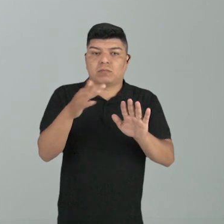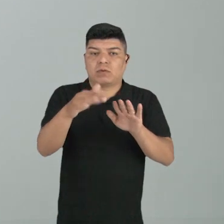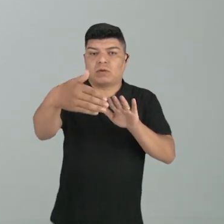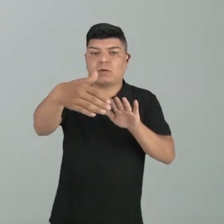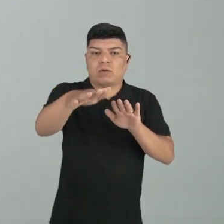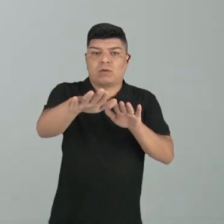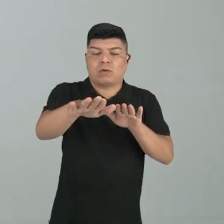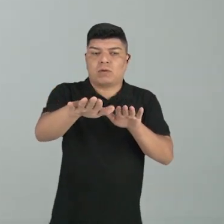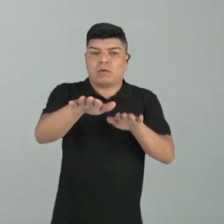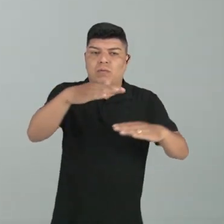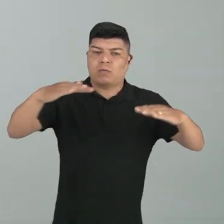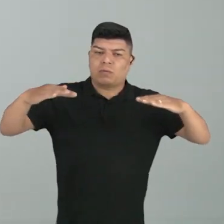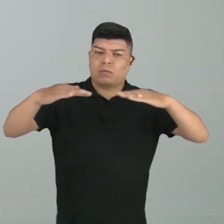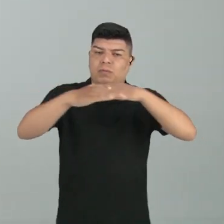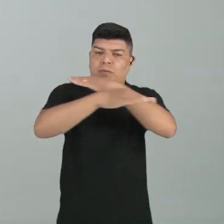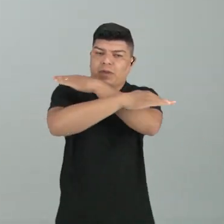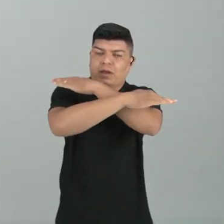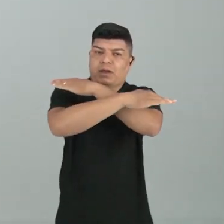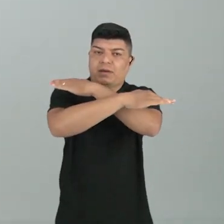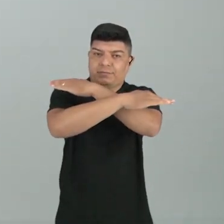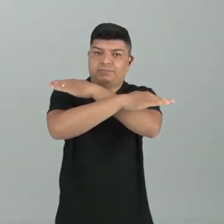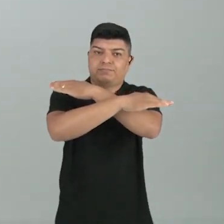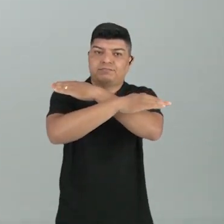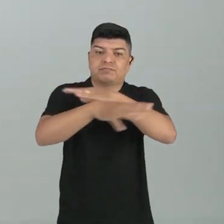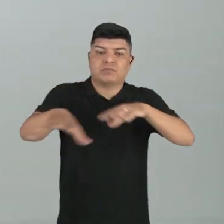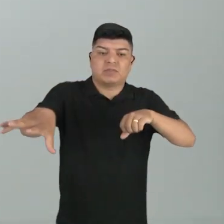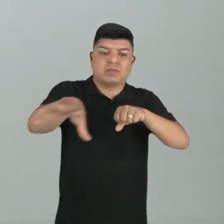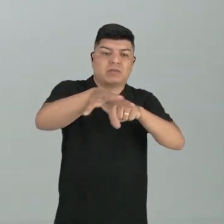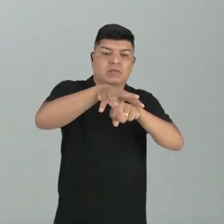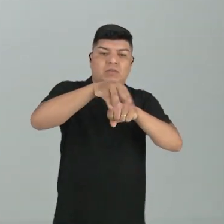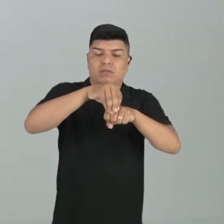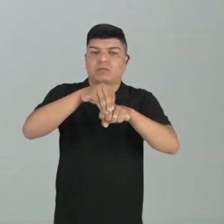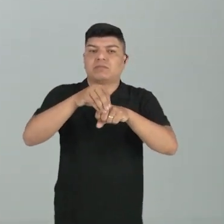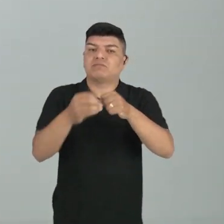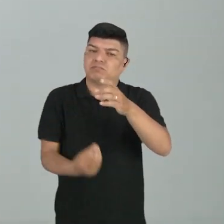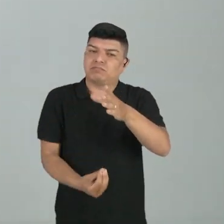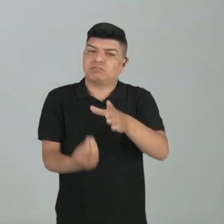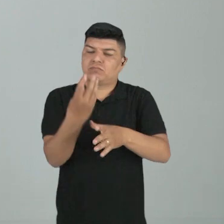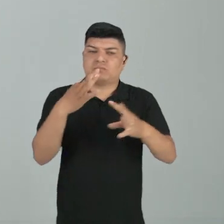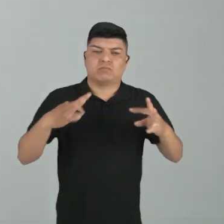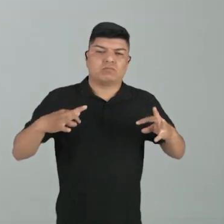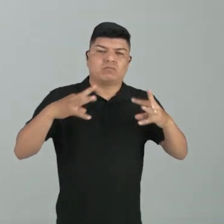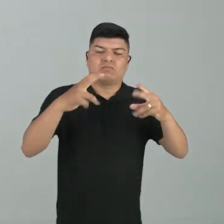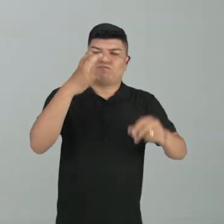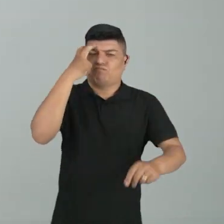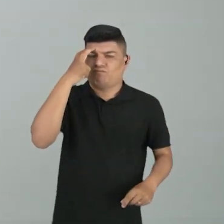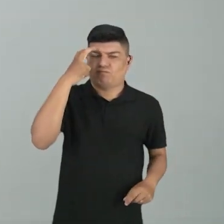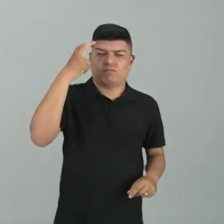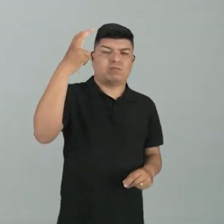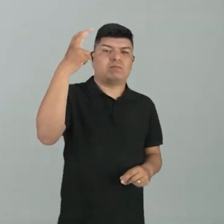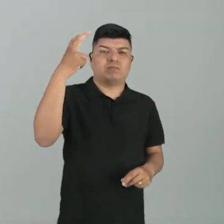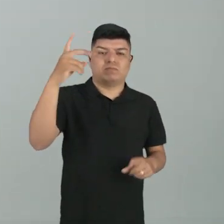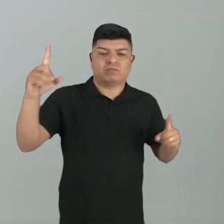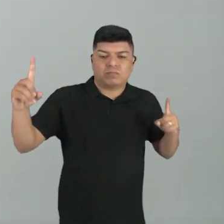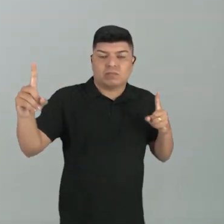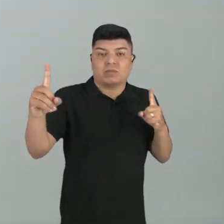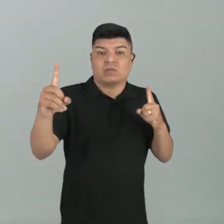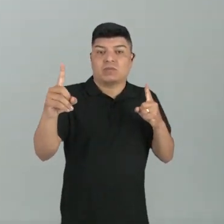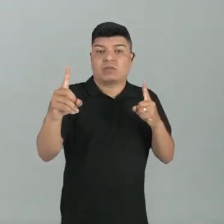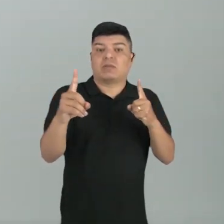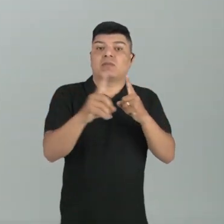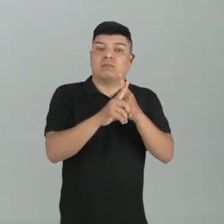e, digamos assim, produziu um conhecimento, produziu todo um saber que foi de encontro com